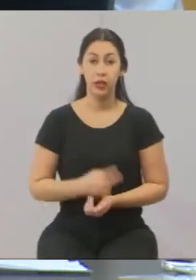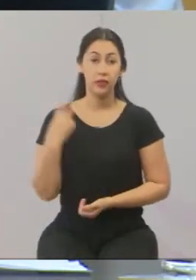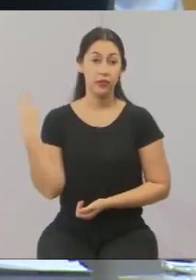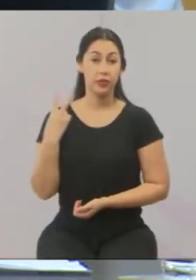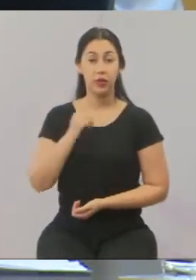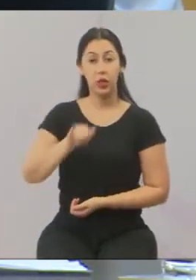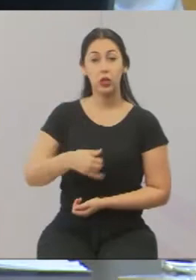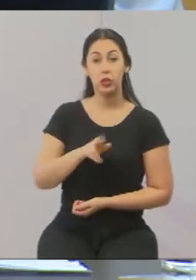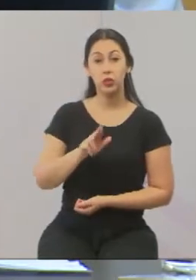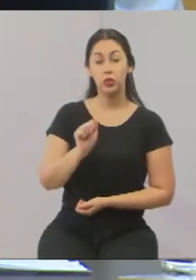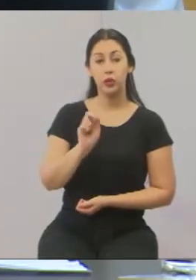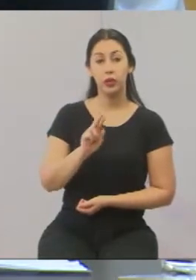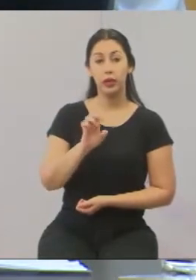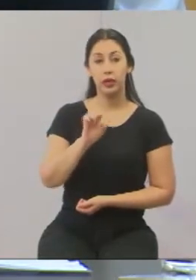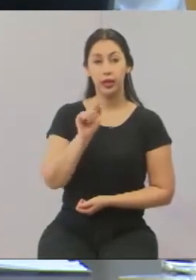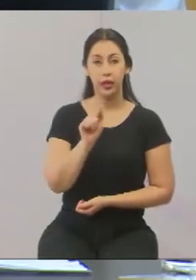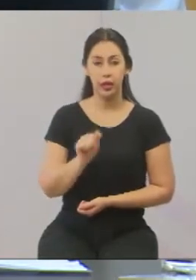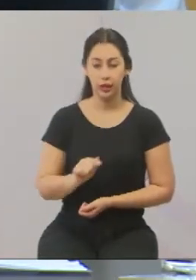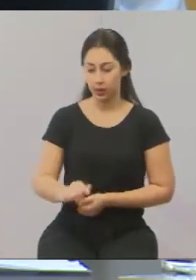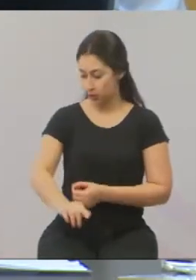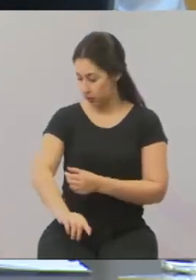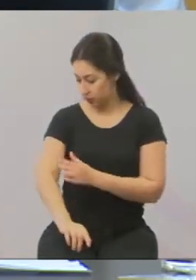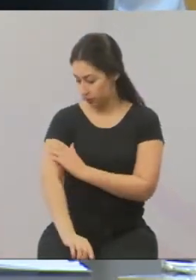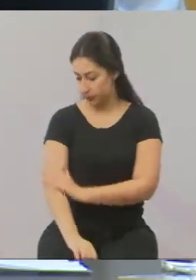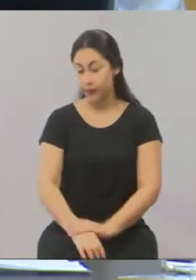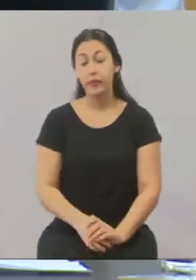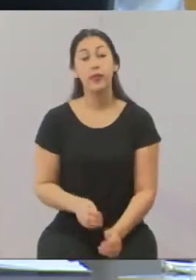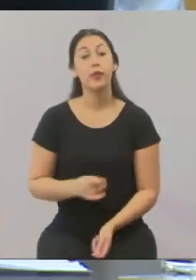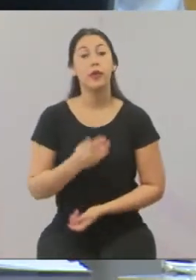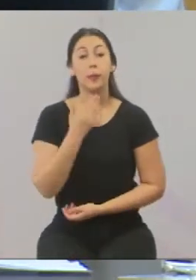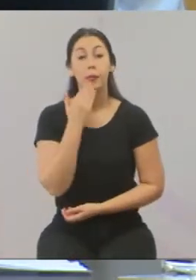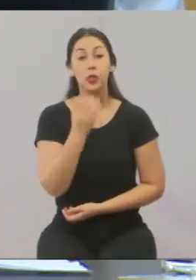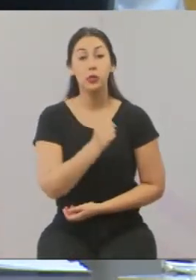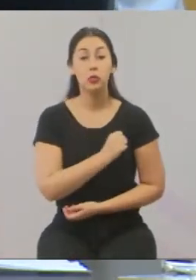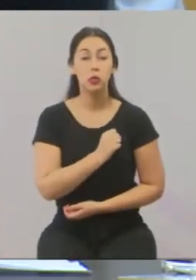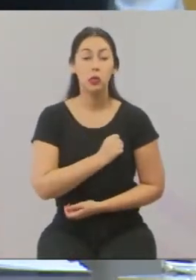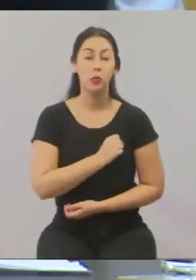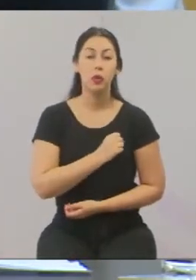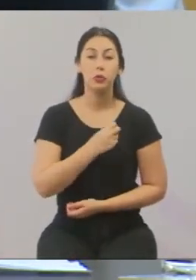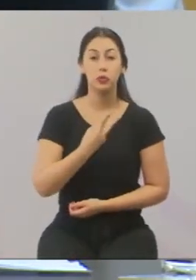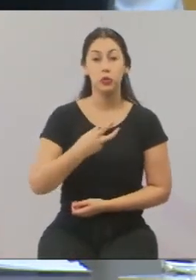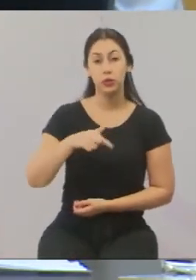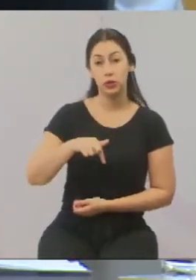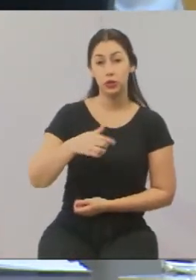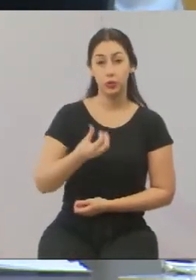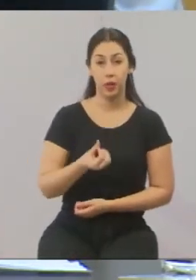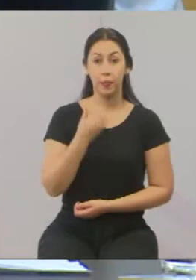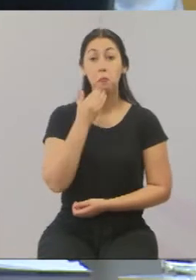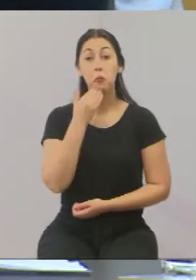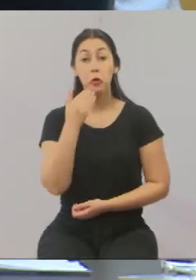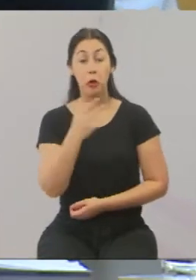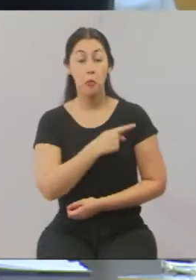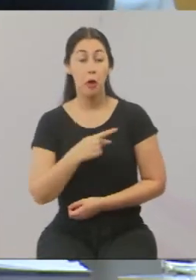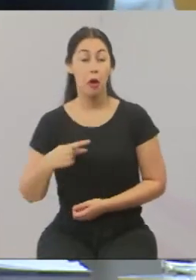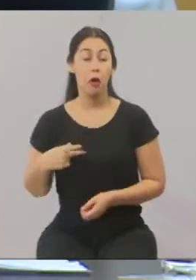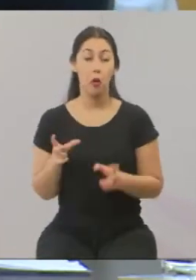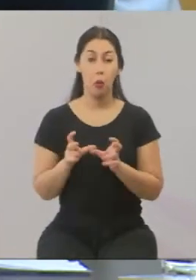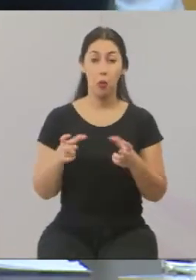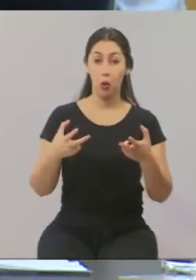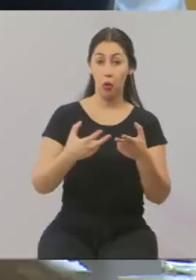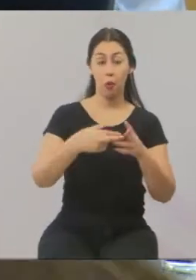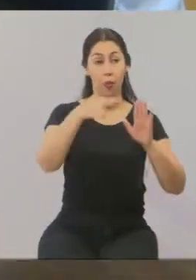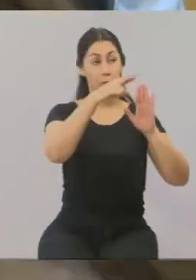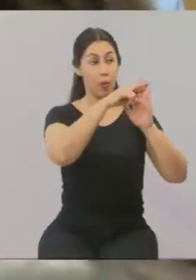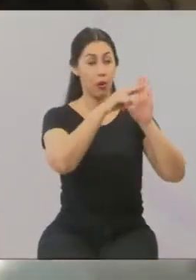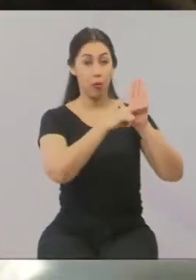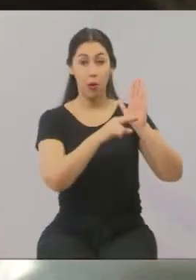Vereador Juarez Araújo. Requerimento 276. Requeremos ao excelentíssimo senhor presidente desta Casa, ouvido e aprovado pela Igreja de